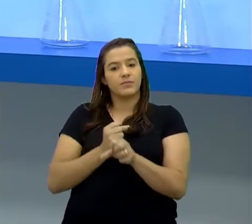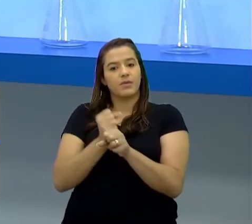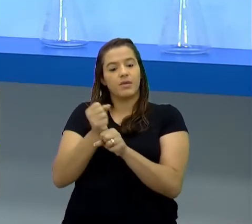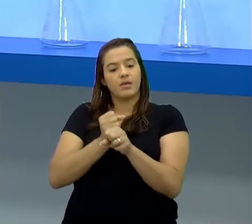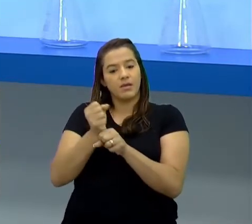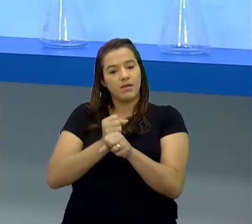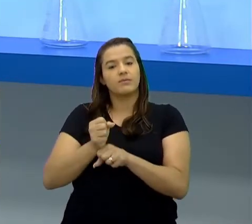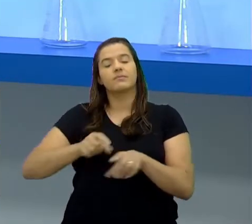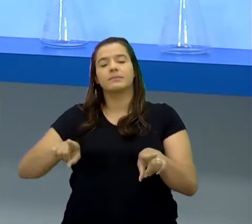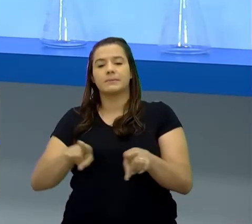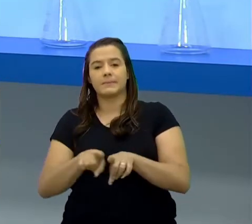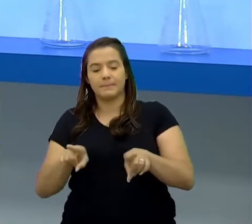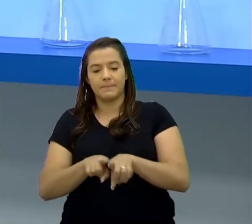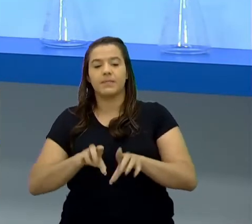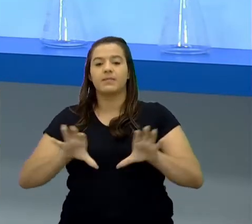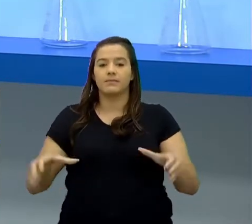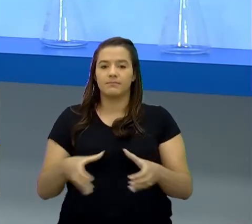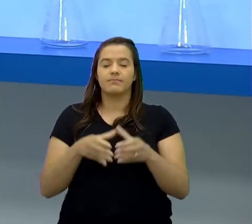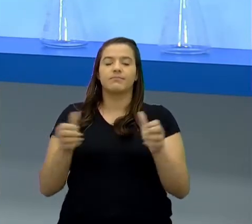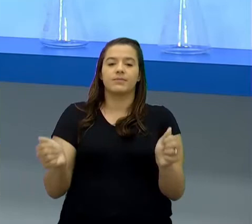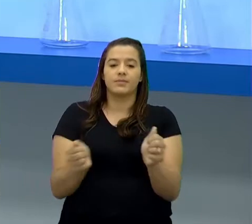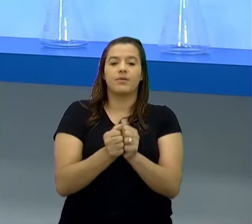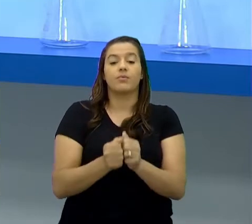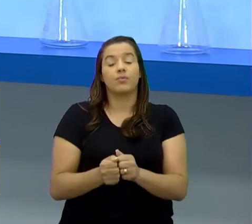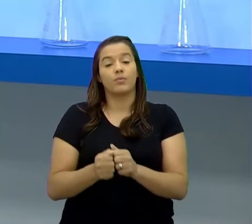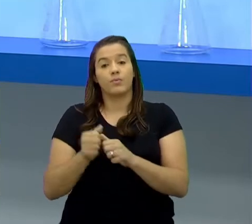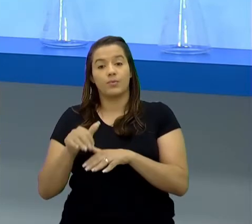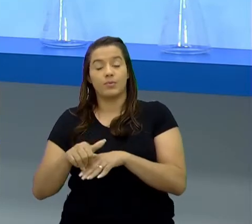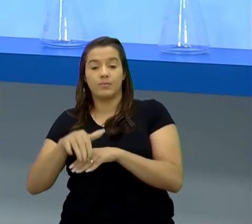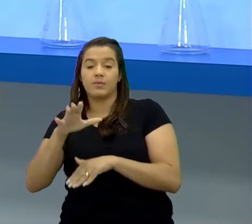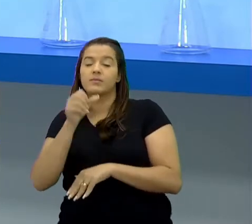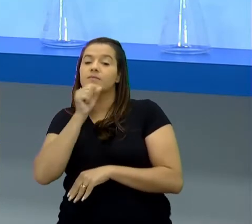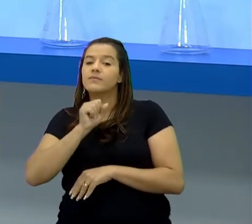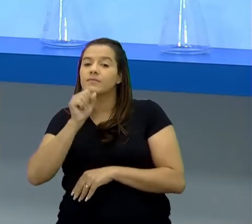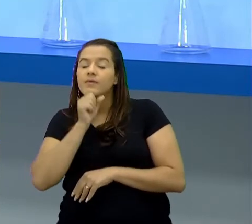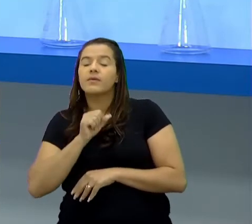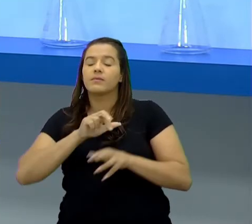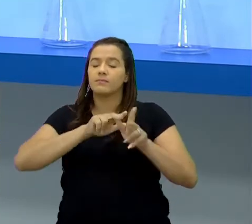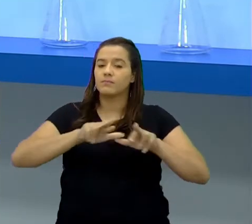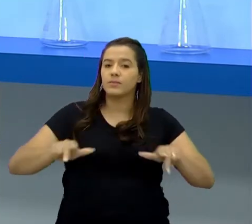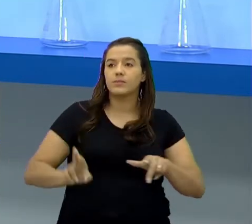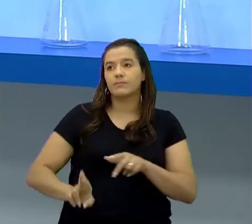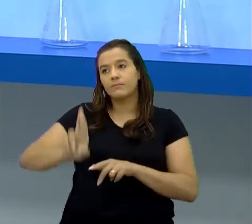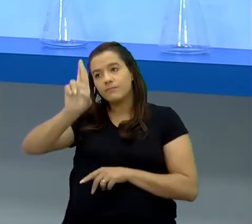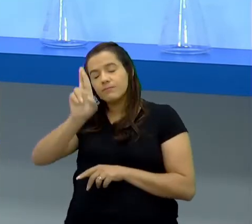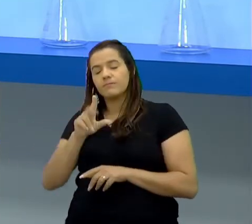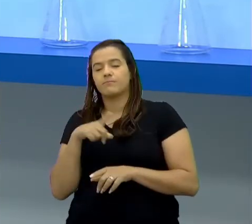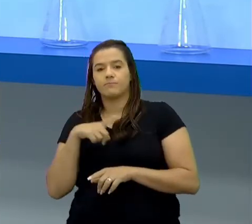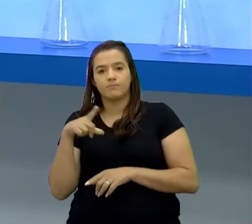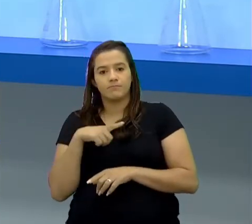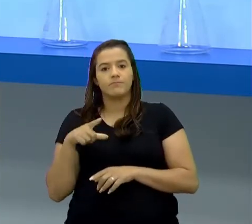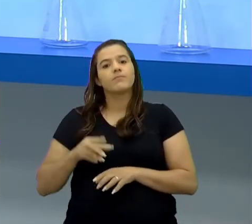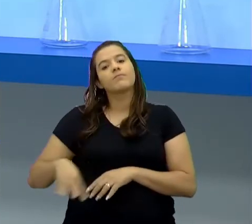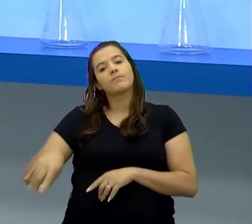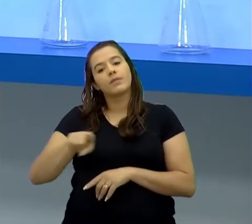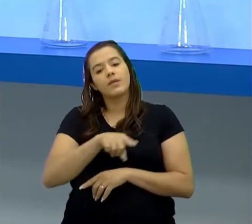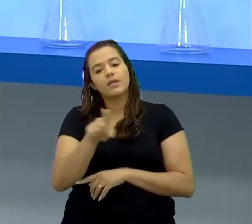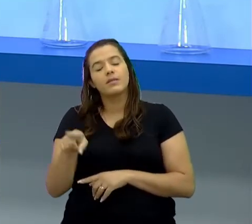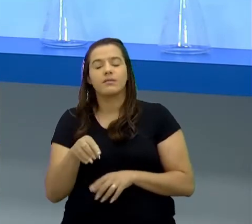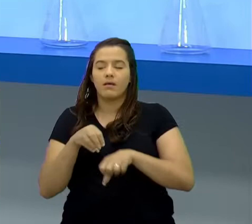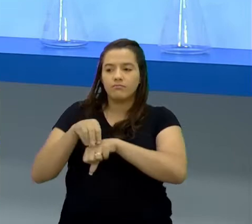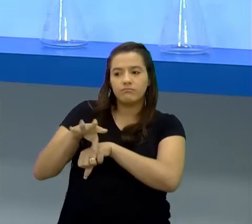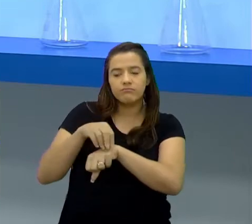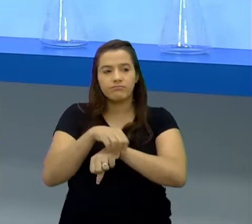está em um grupo, provavelmente o mais velho é o que orienta, vamos pensar que seja o pai ou a mãe, a responsável, o macho ou a fêmea ali, que dá as